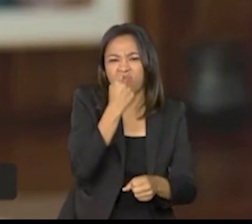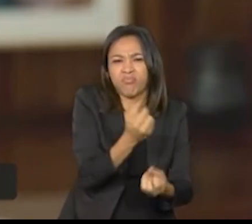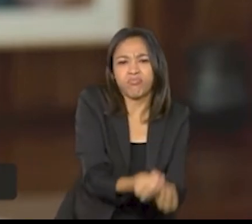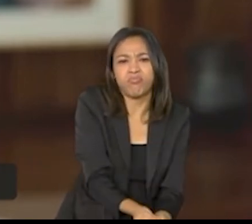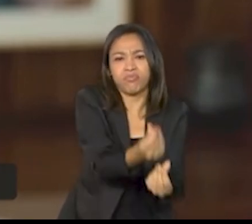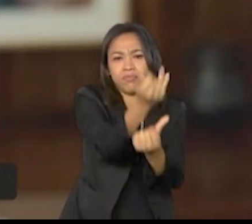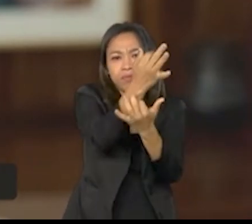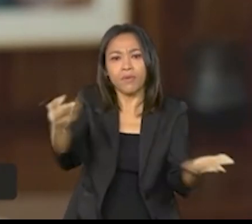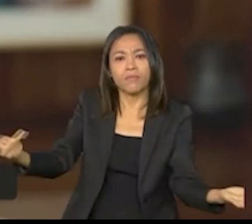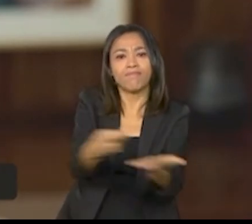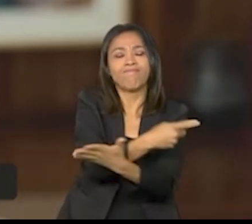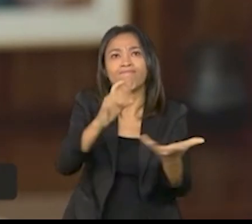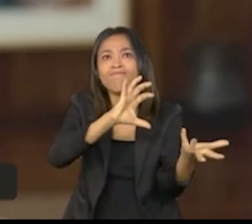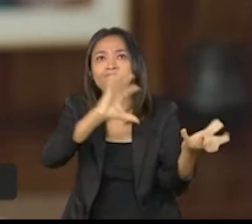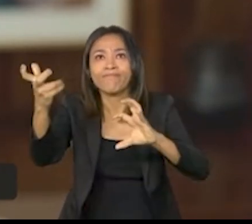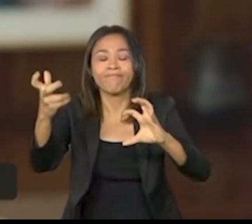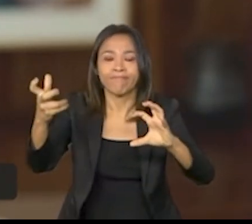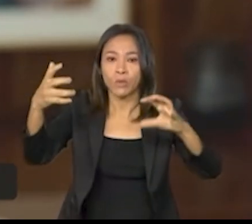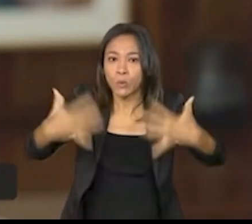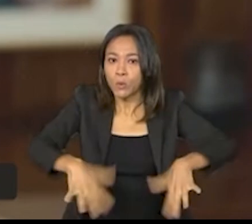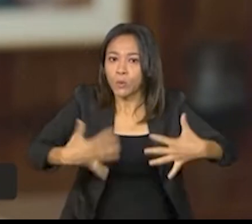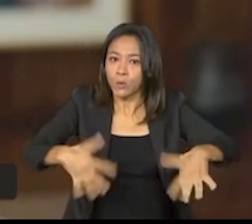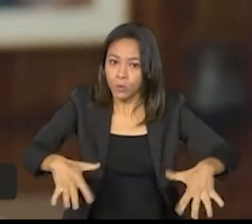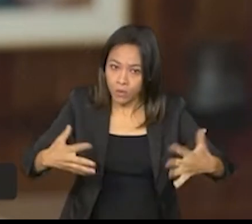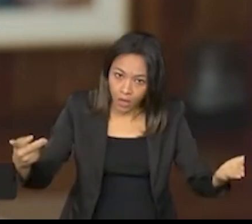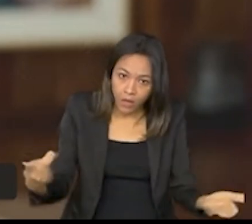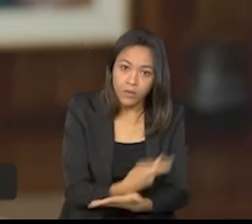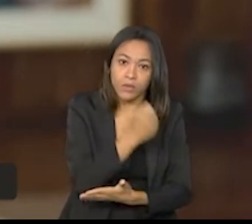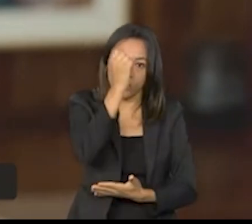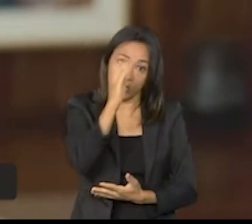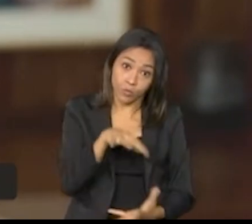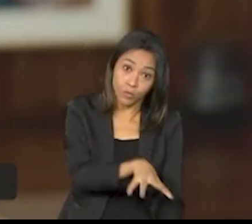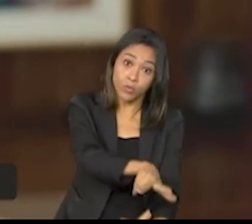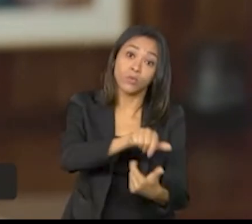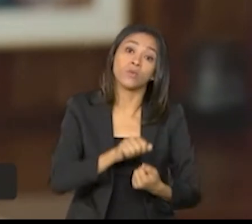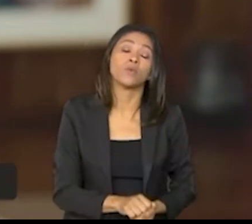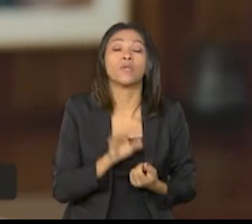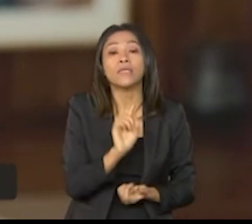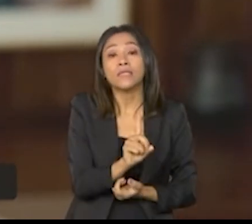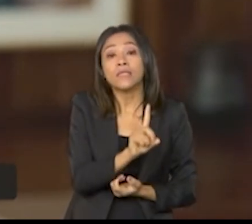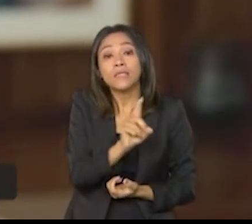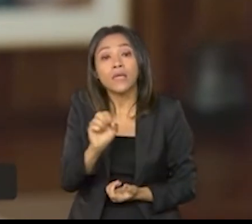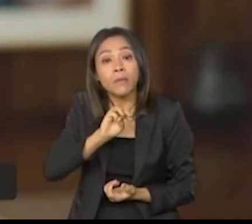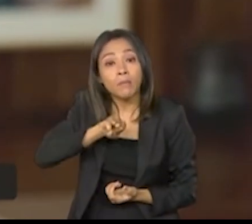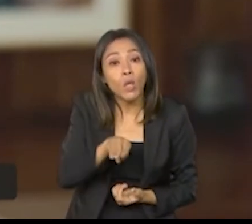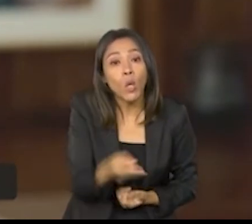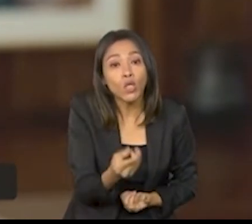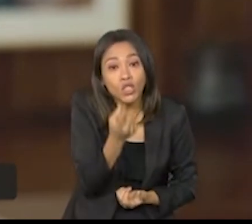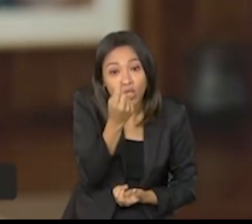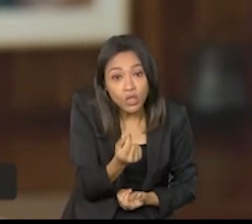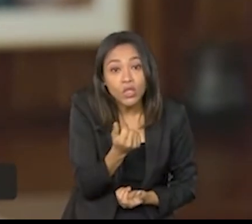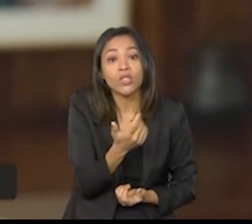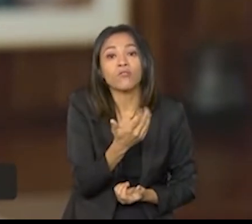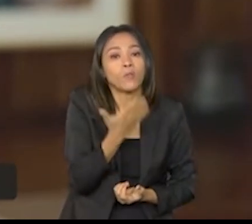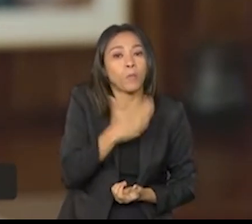climática que nos aflige hoje é preciso ir além dos 100 bilhões de anuais prometidos e não cumpridos